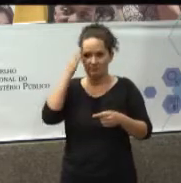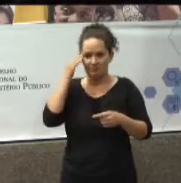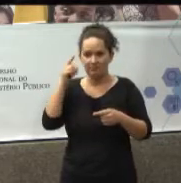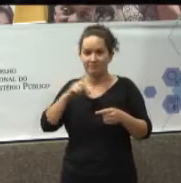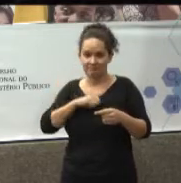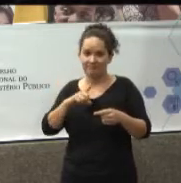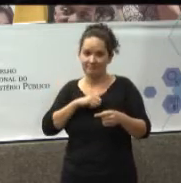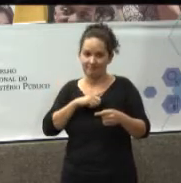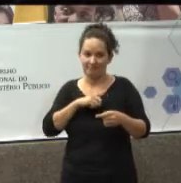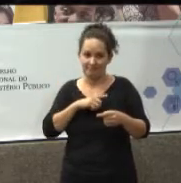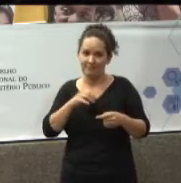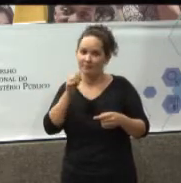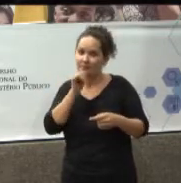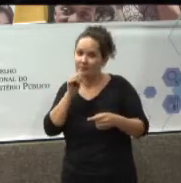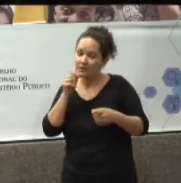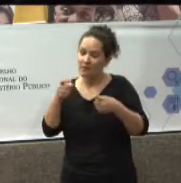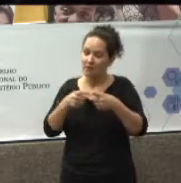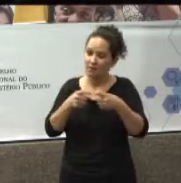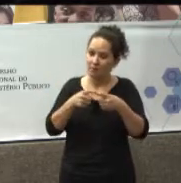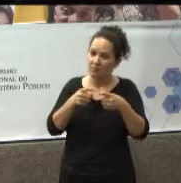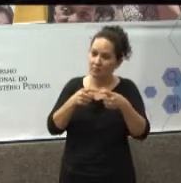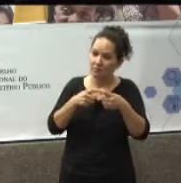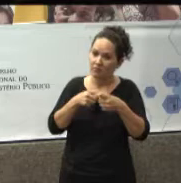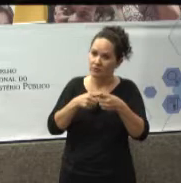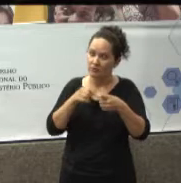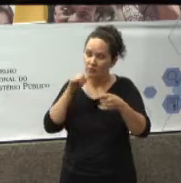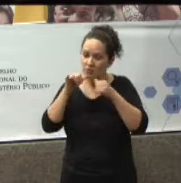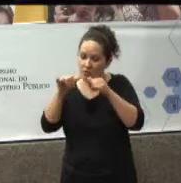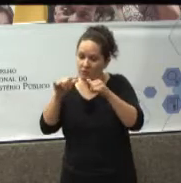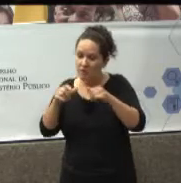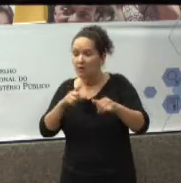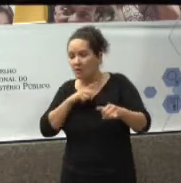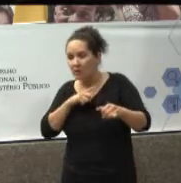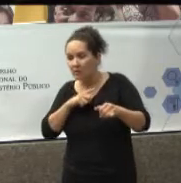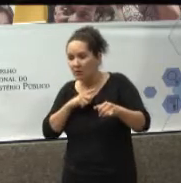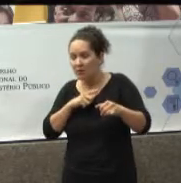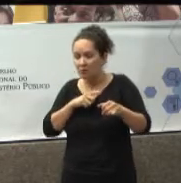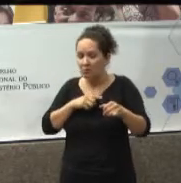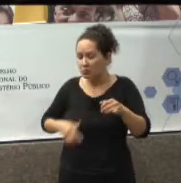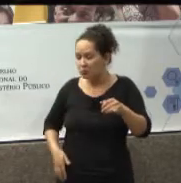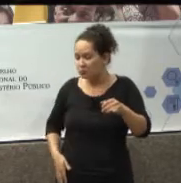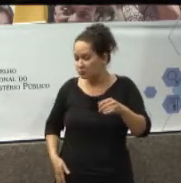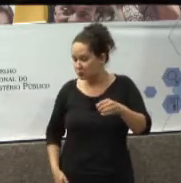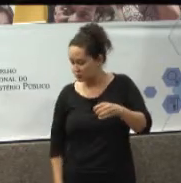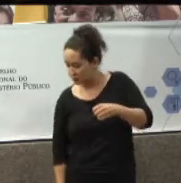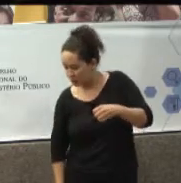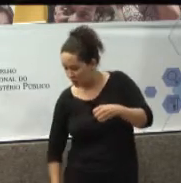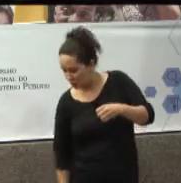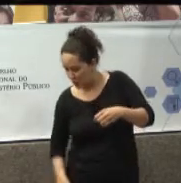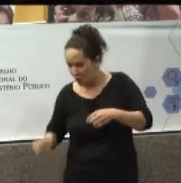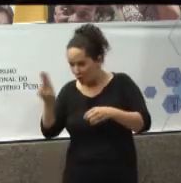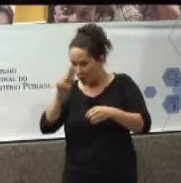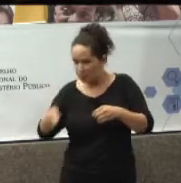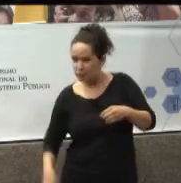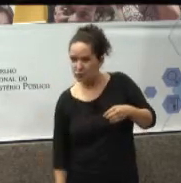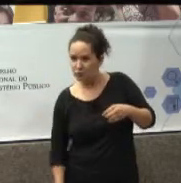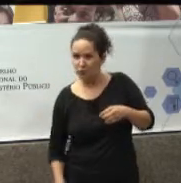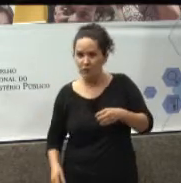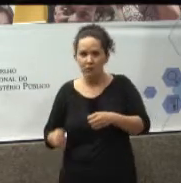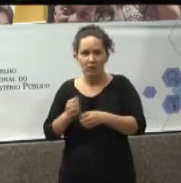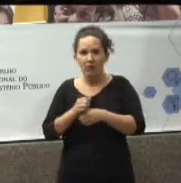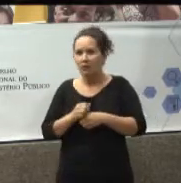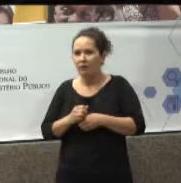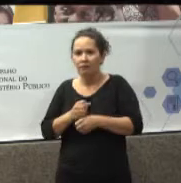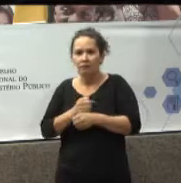por exemplo em um método que indicam a próxima prova de joelho de titânio que ela tem uma vida média de 30 anos para colocar um paciente de